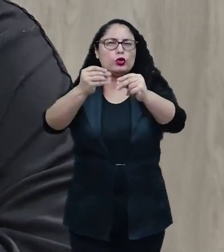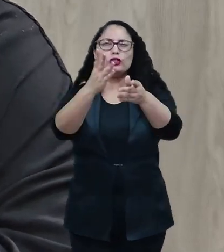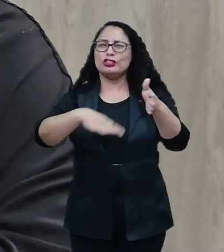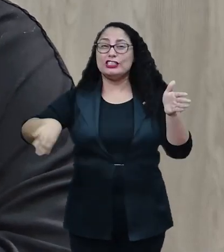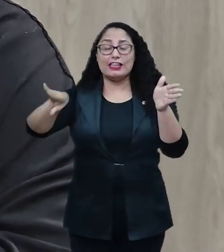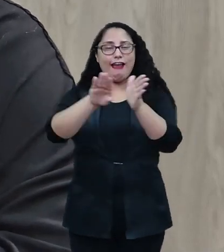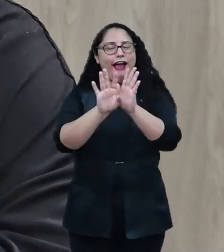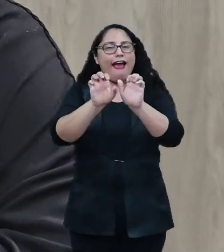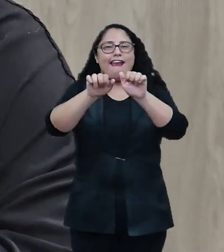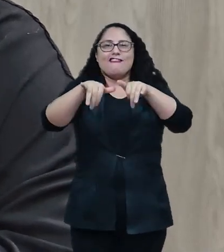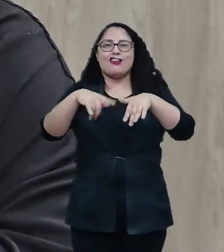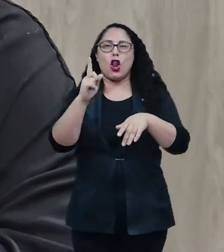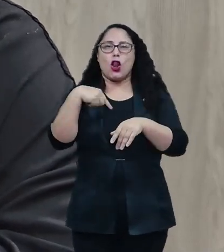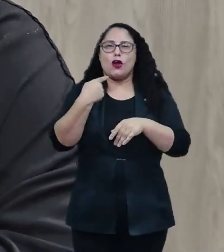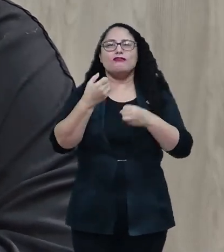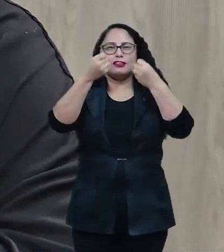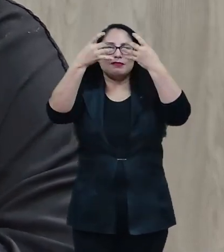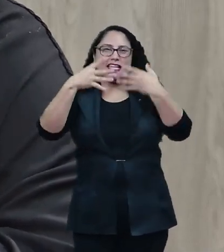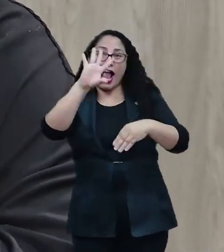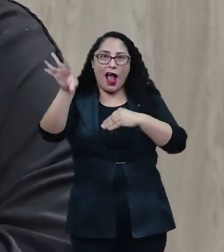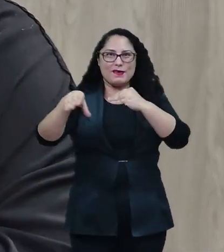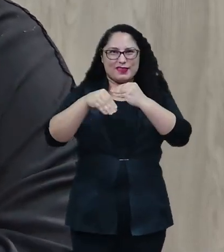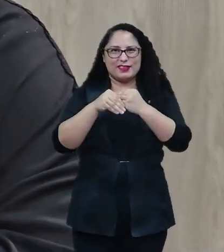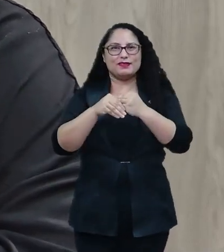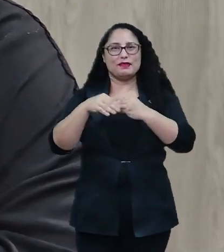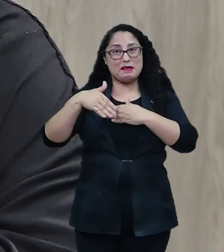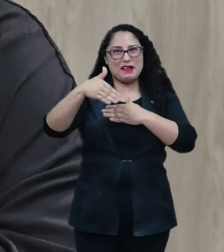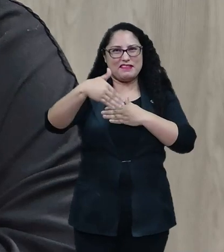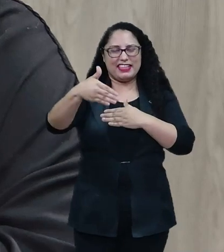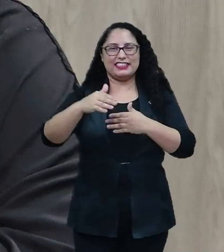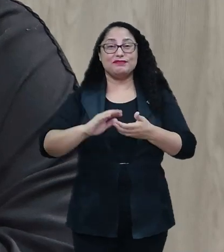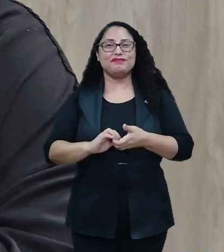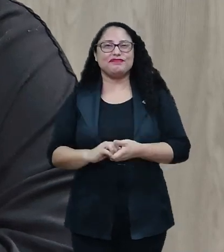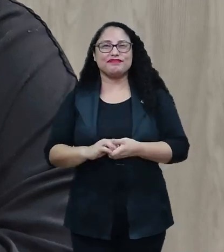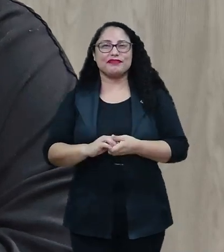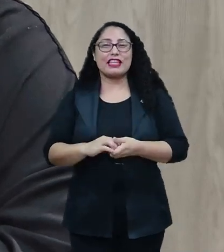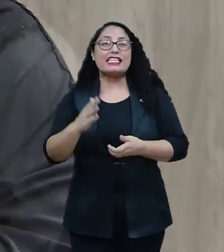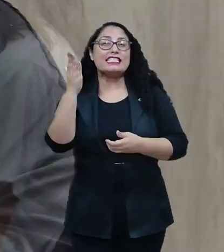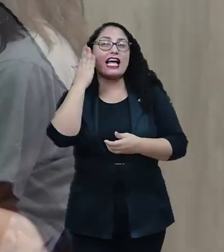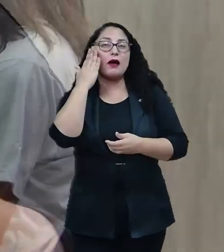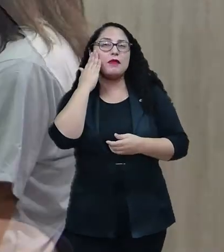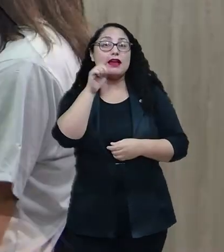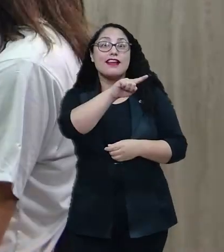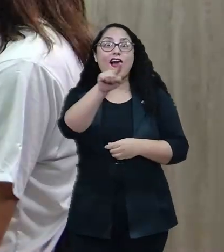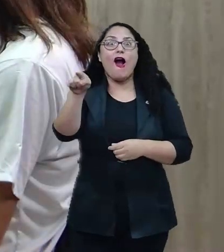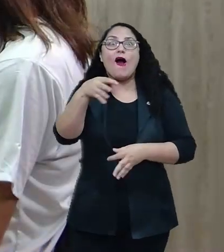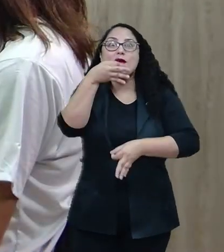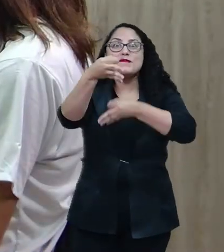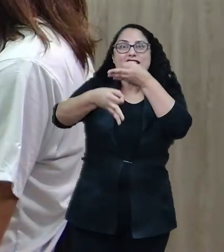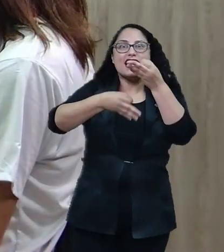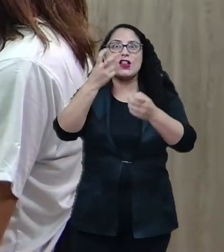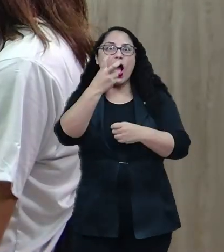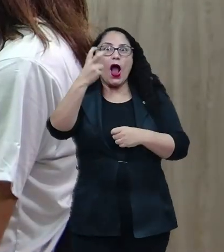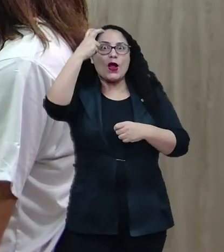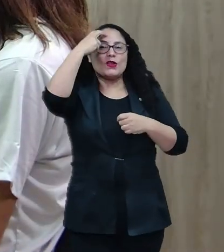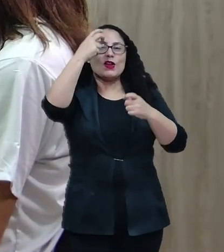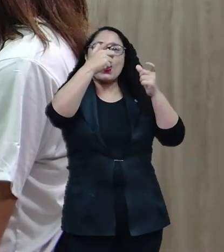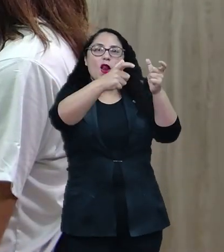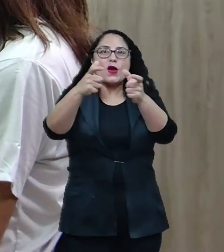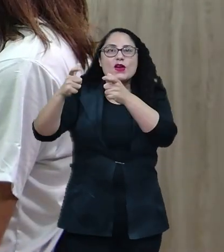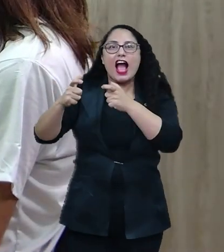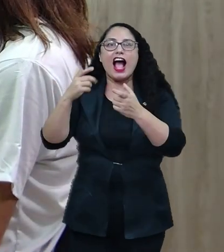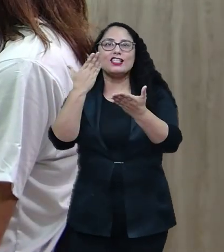lá, enfim. Nós vamos falar um pouquinho mais sobre isso mais para frente. Eu queria saber o que vocês acharam, né, da cultura local,